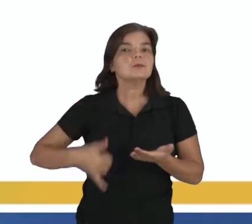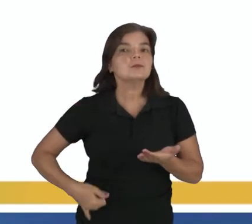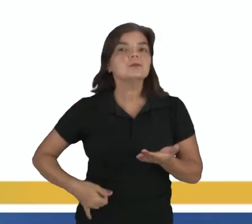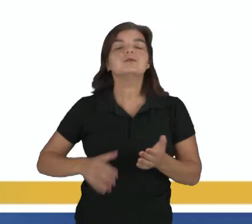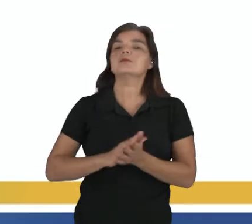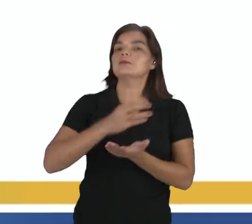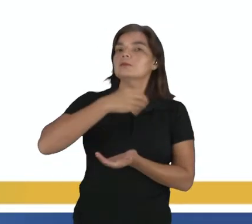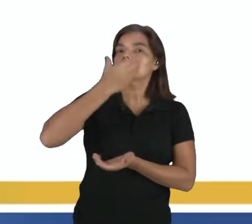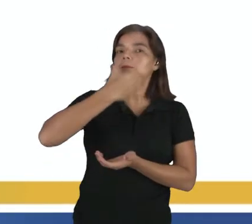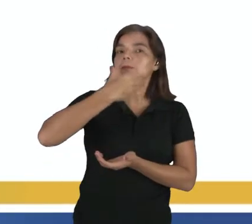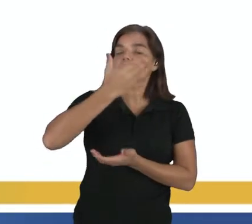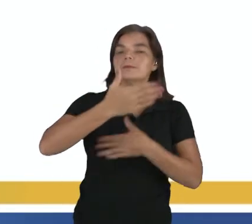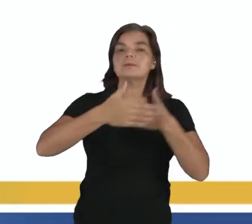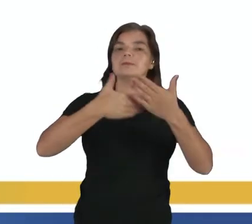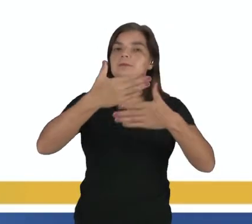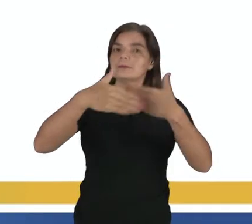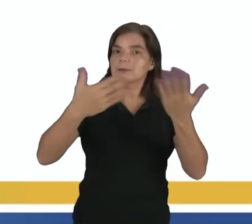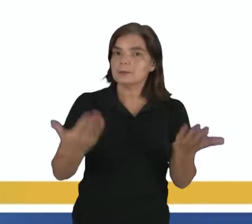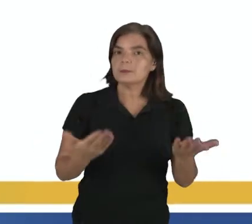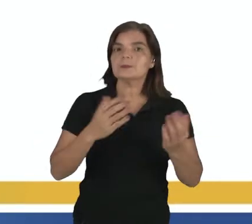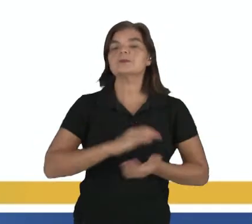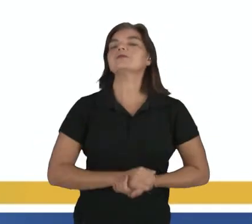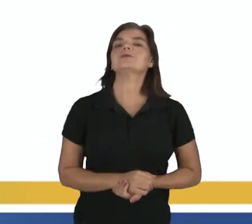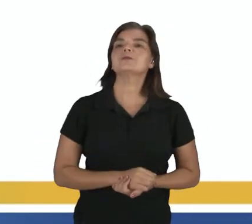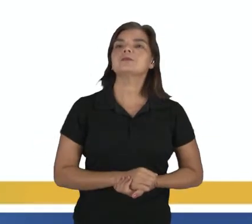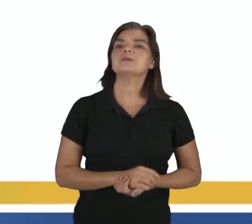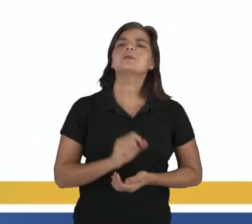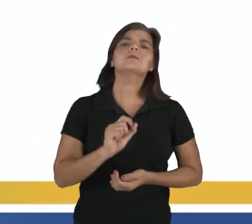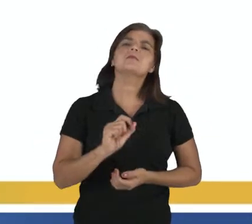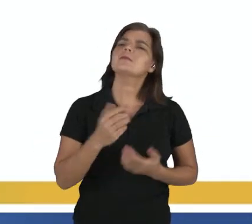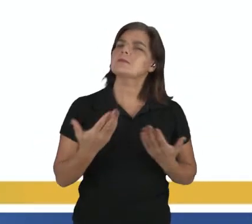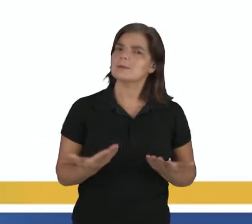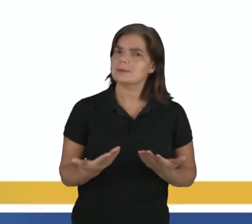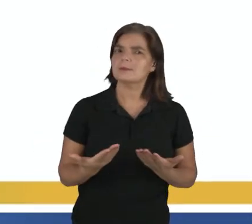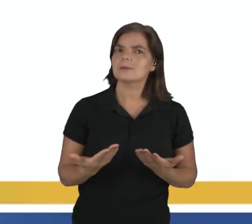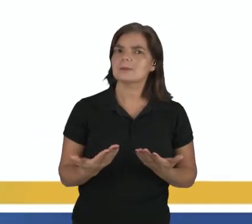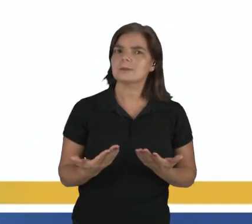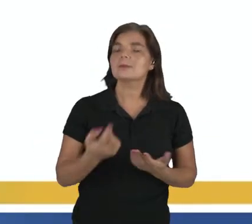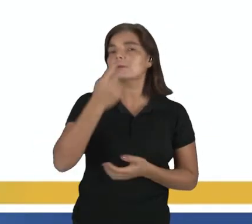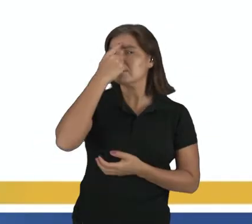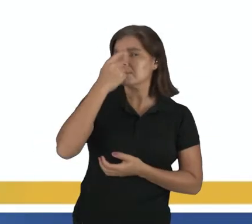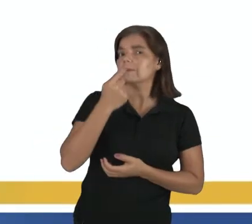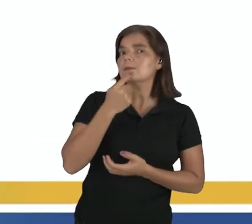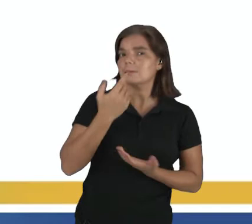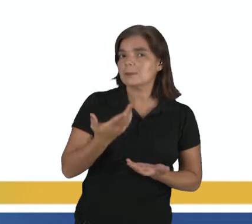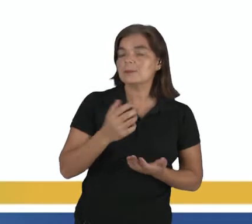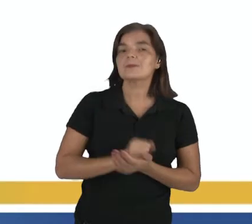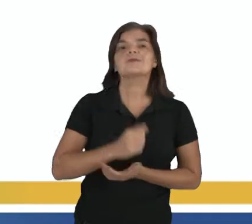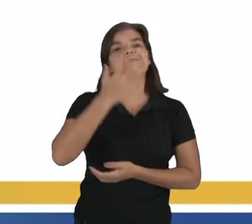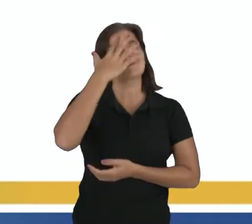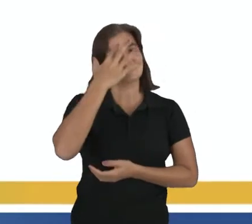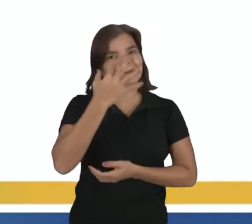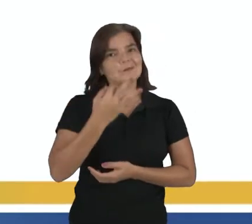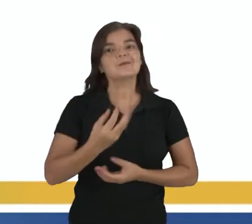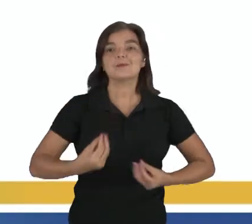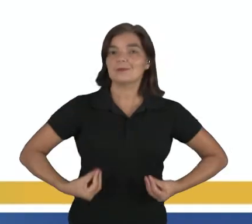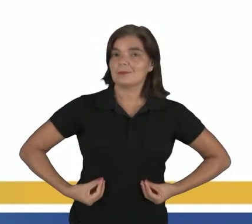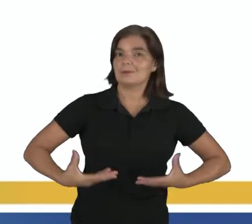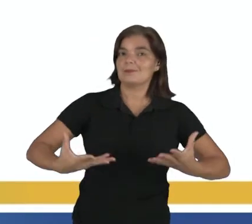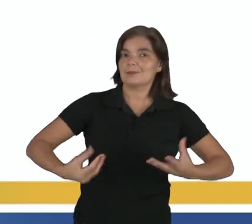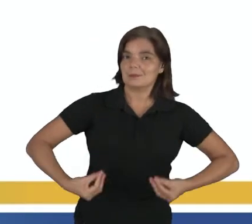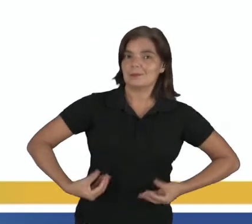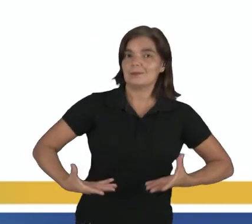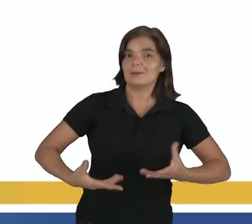celular, fruta e assim sucessivamente. A que é que se reporta a essa imagem? Justamente ao